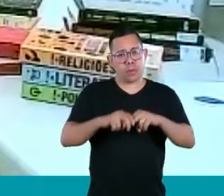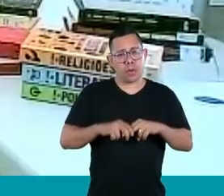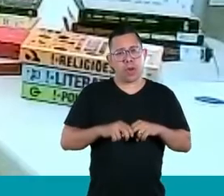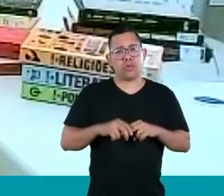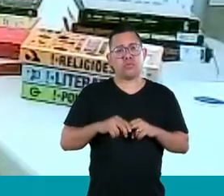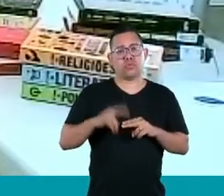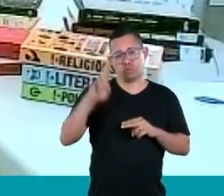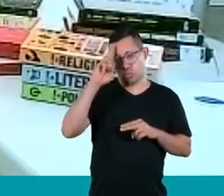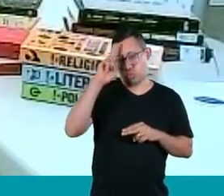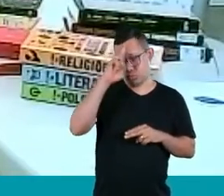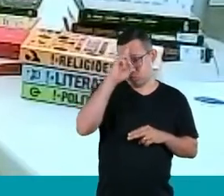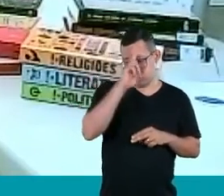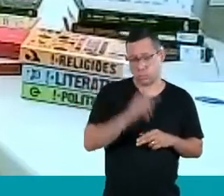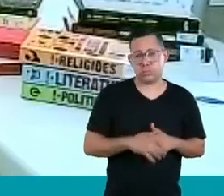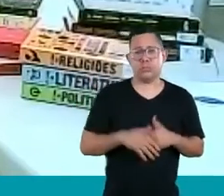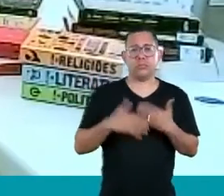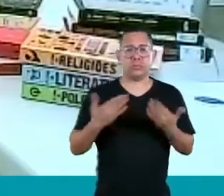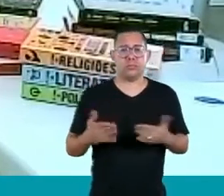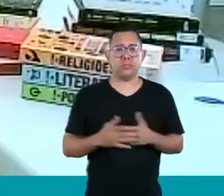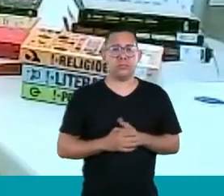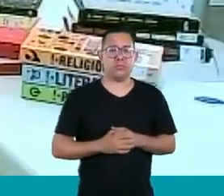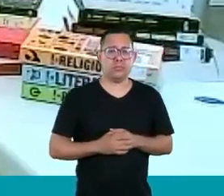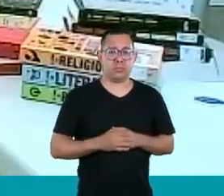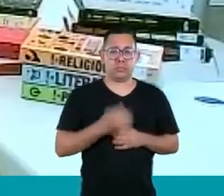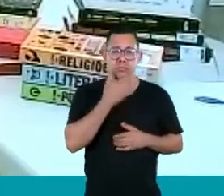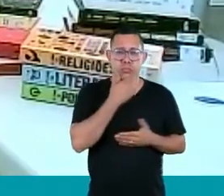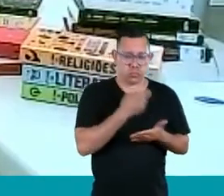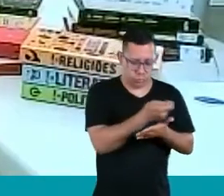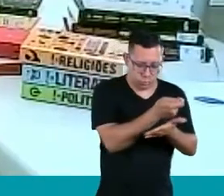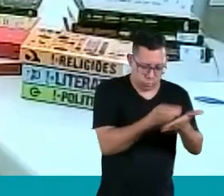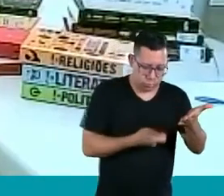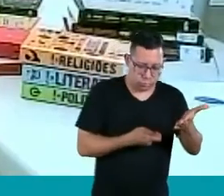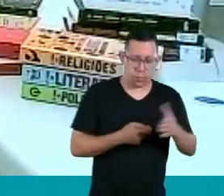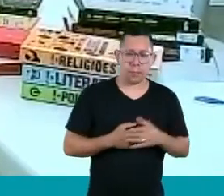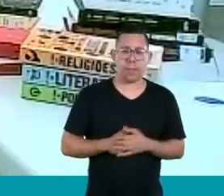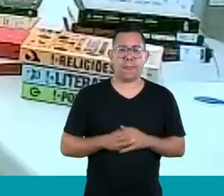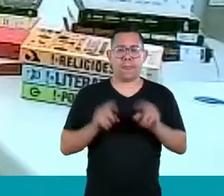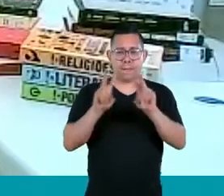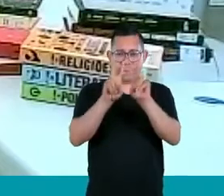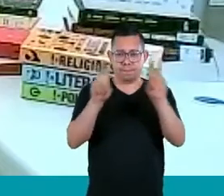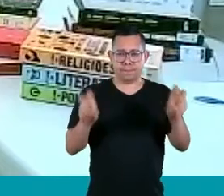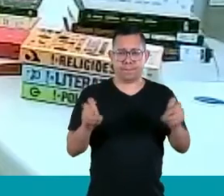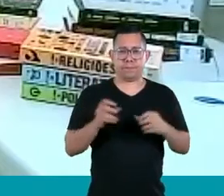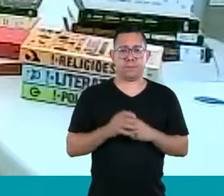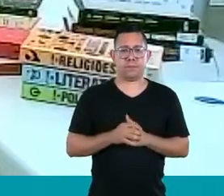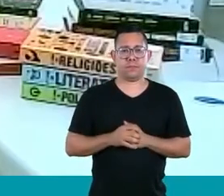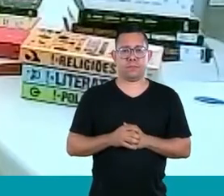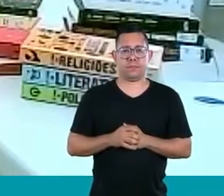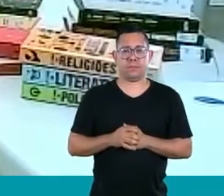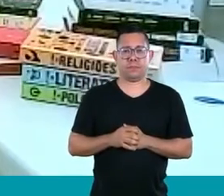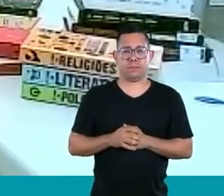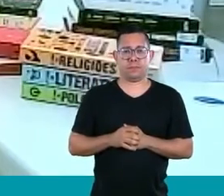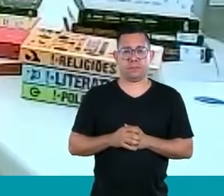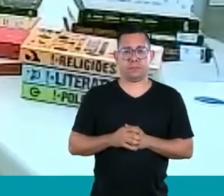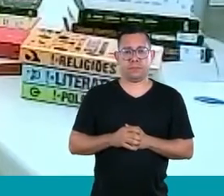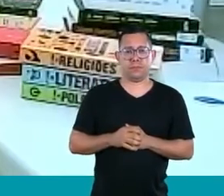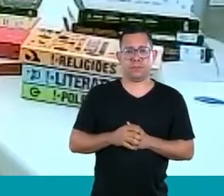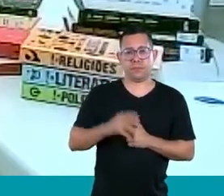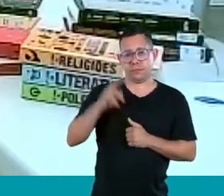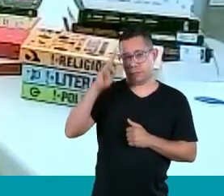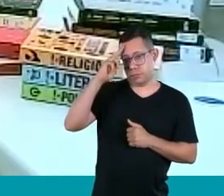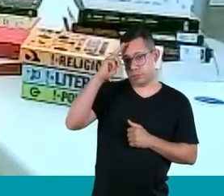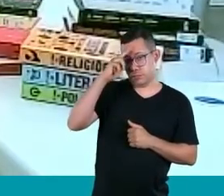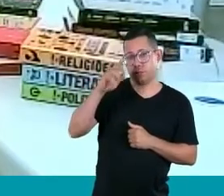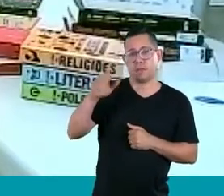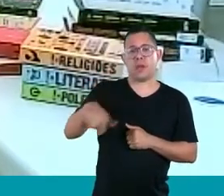demanda. Então, um estudante argumenta em seu texto, abre aspas, a uberização é algo ruim, porque